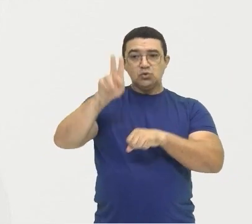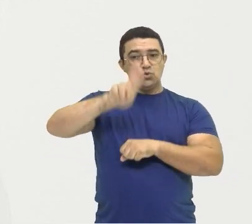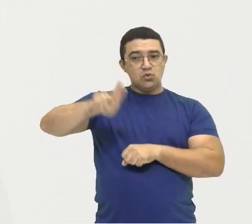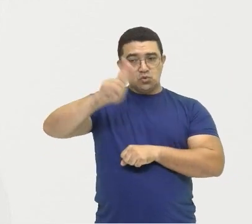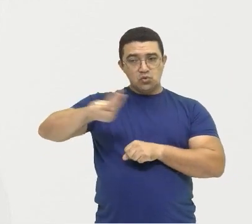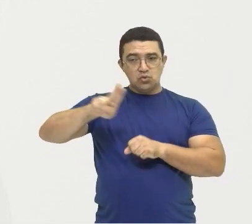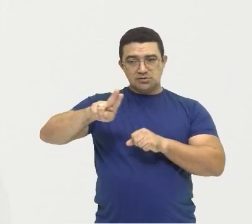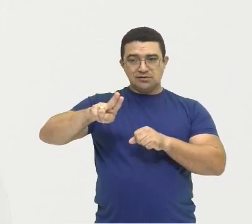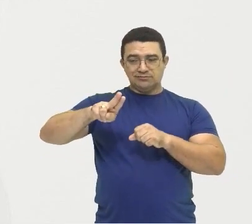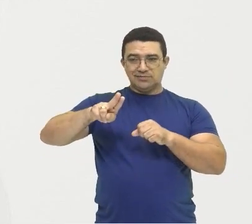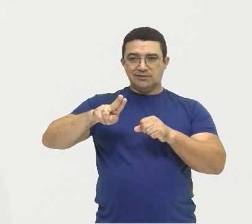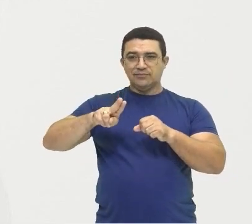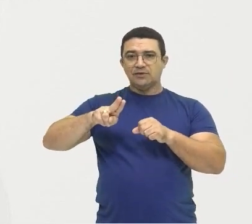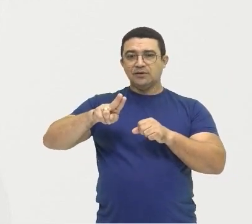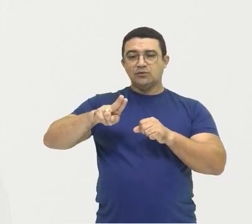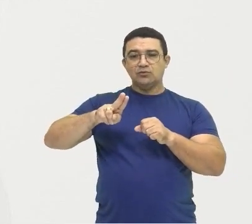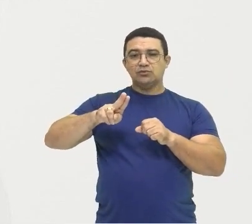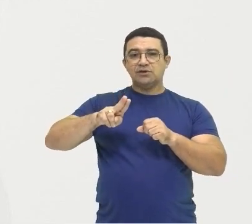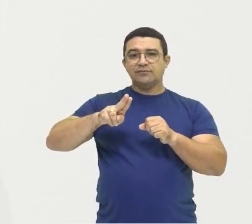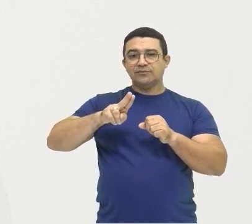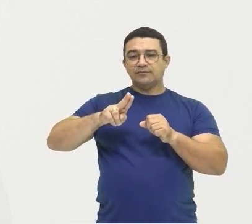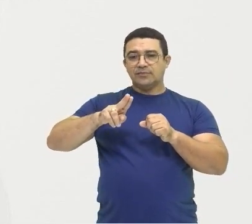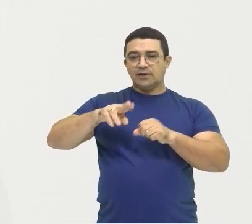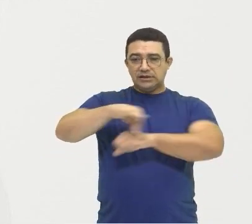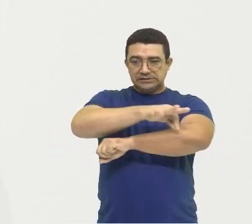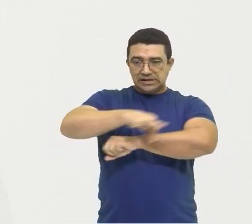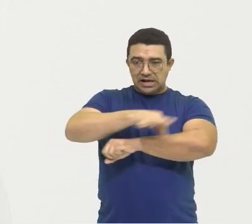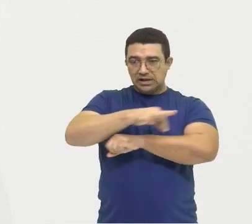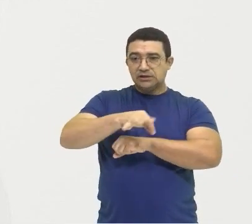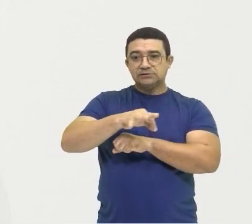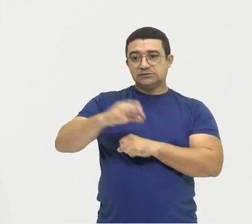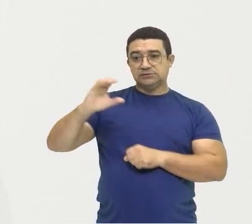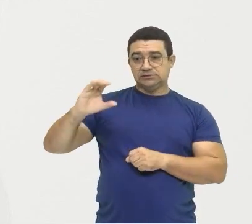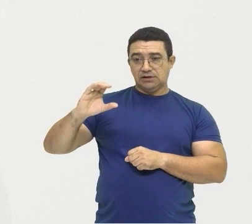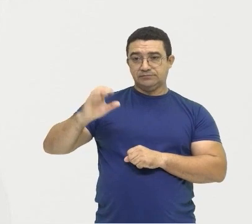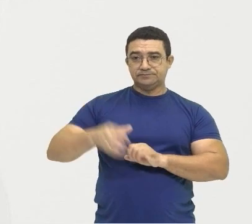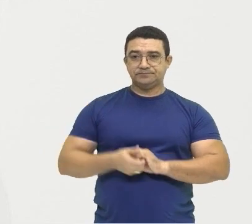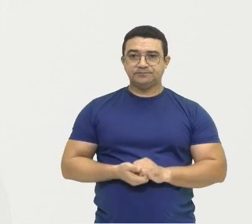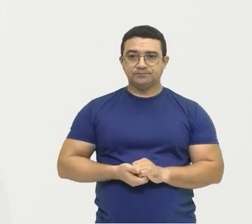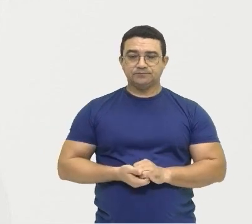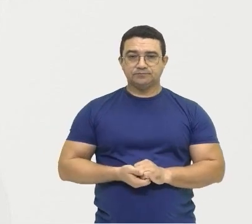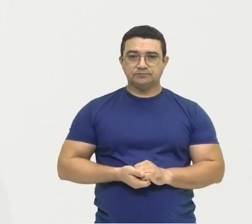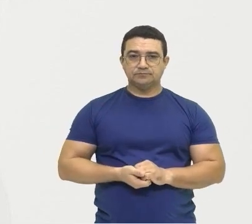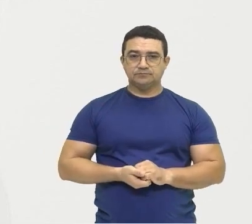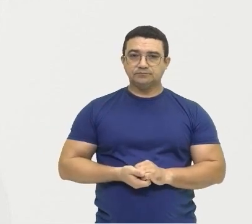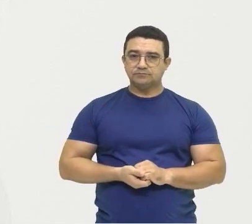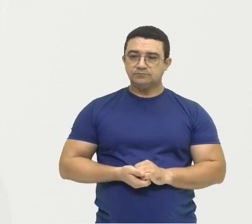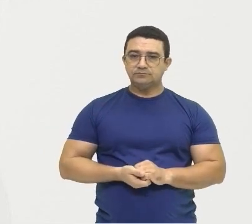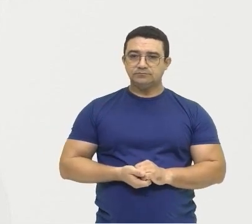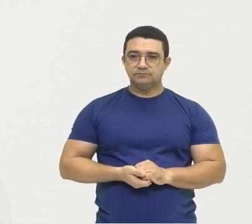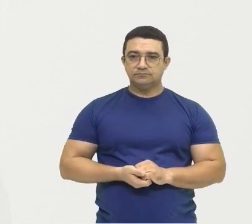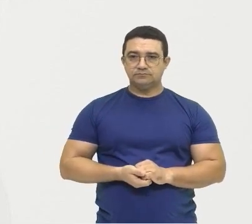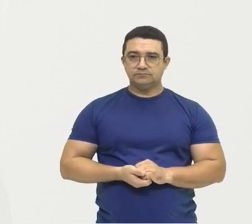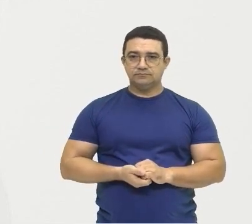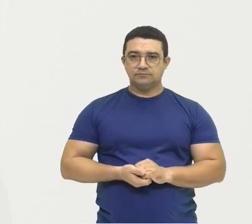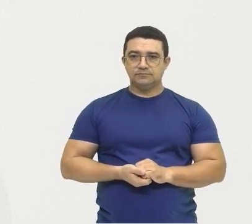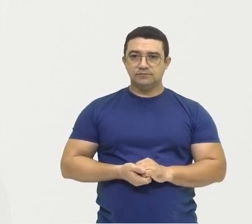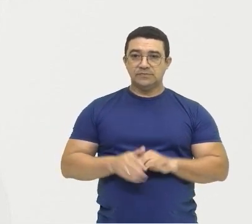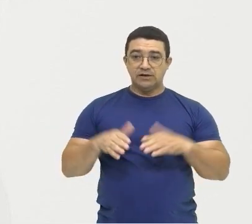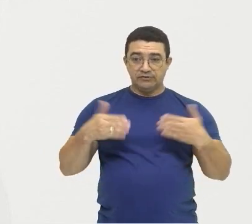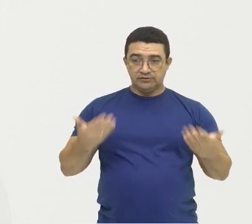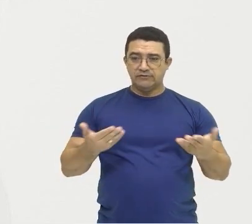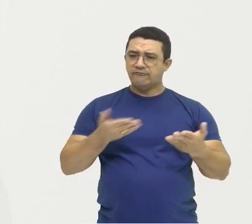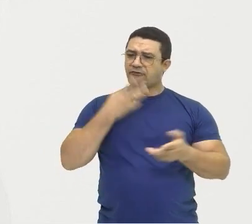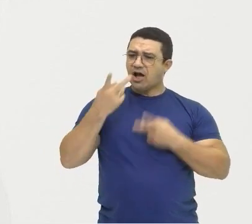Celsius porque ela é tão comum para nós que a gente às vezes esquece até de dizer a unidade de medida quando a gente fala